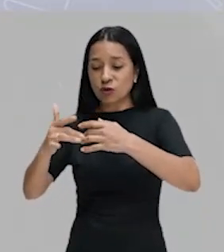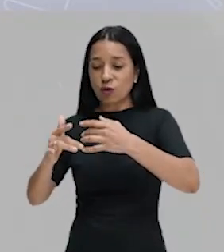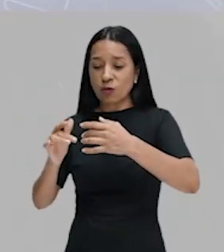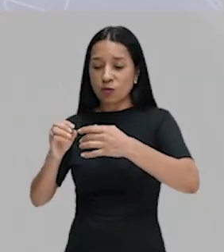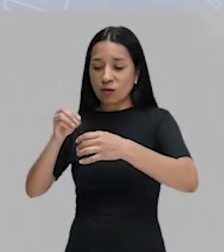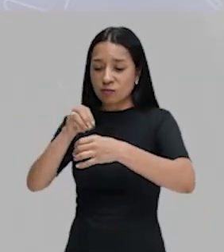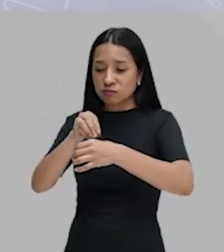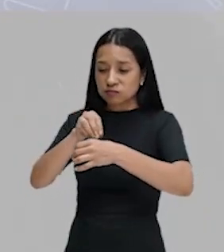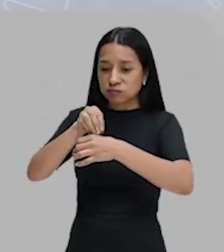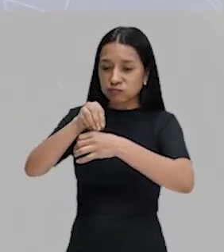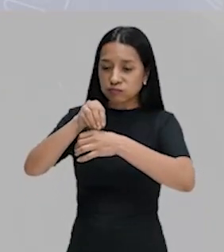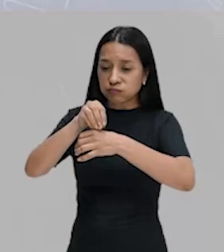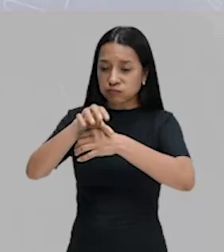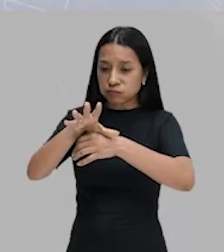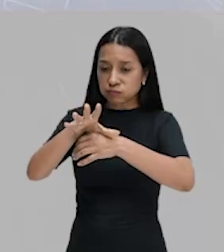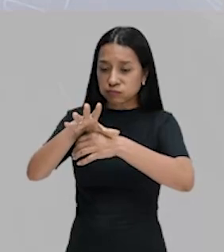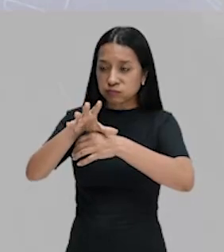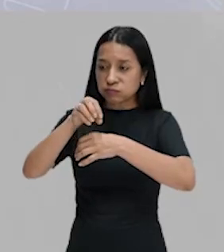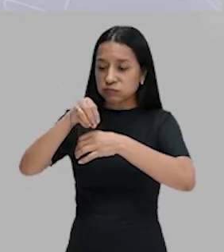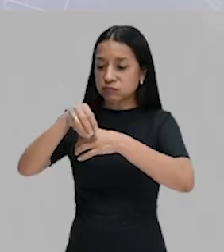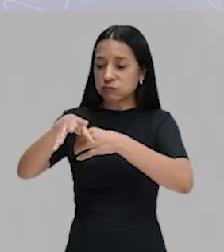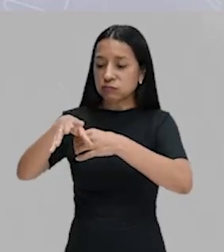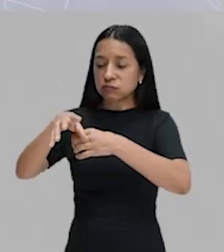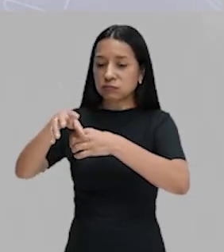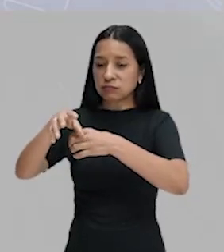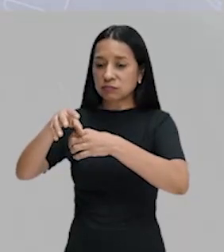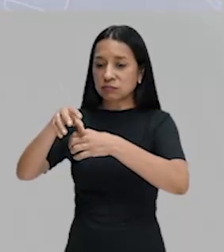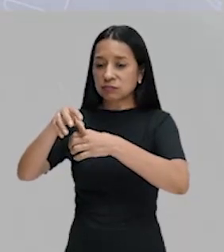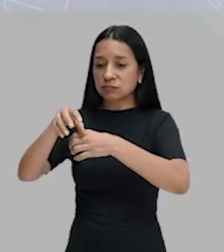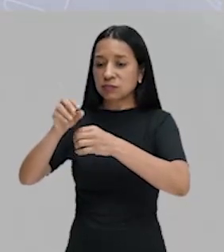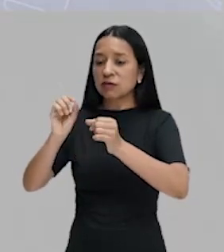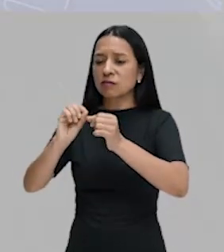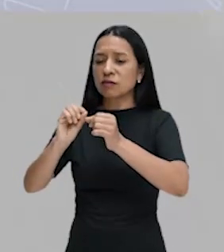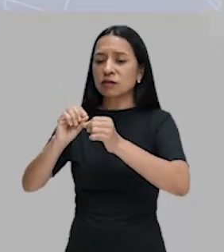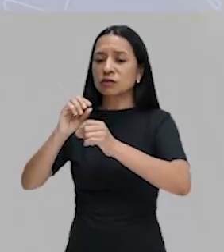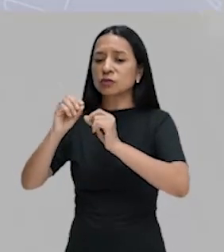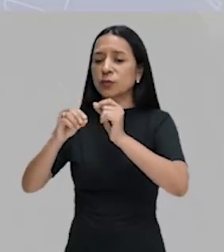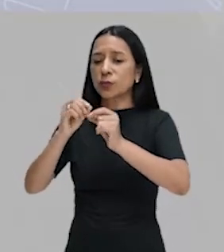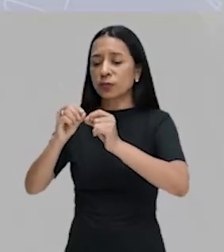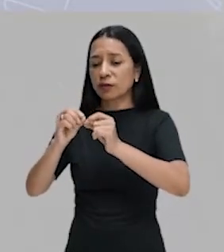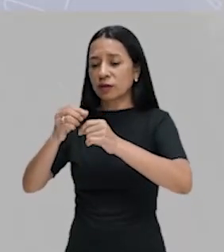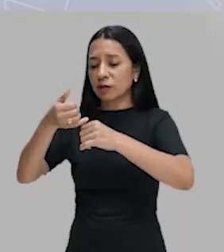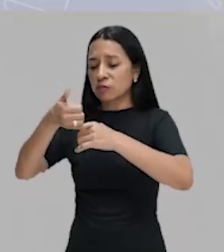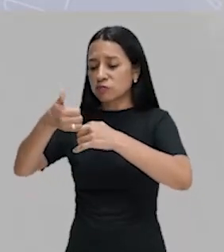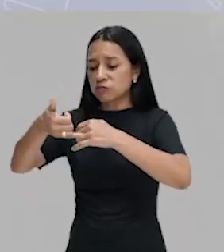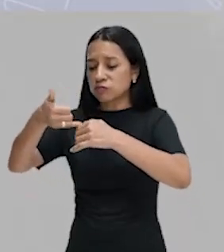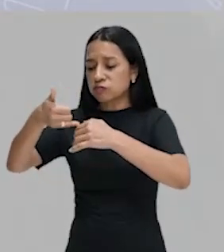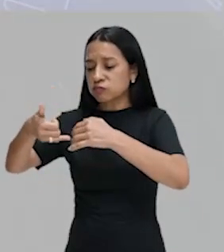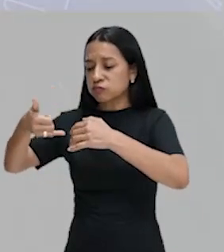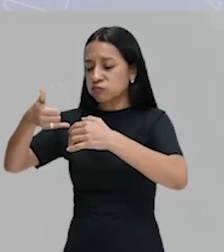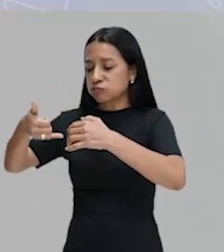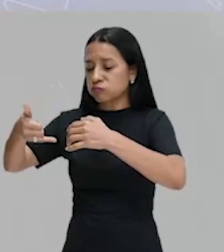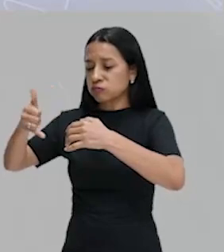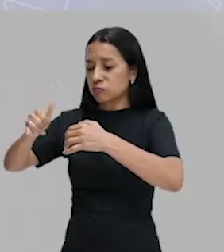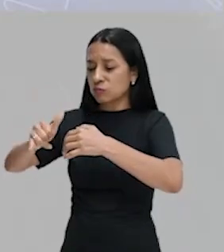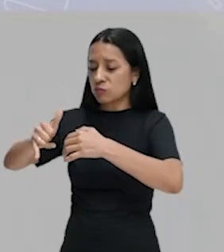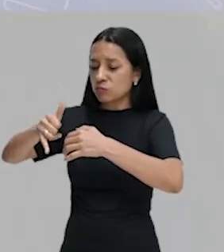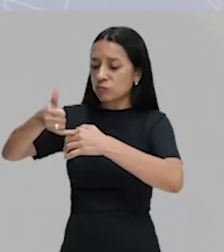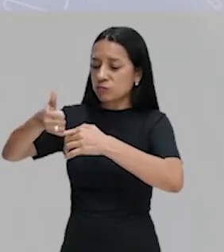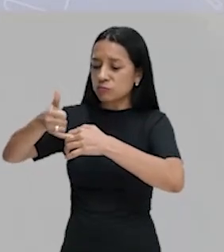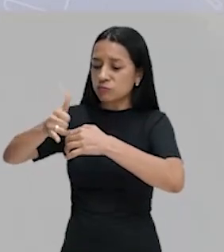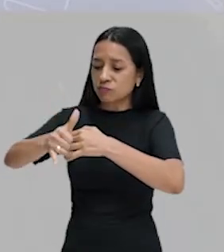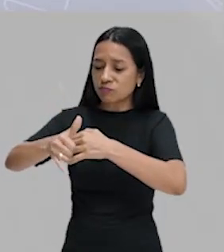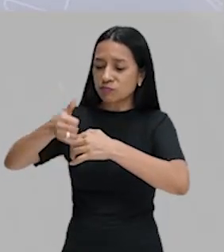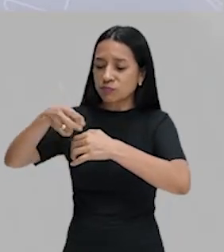disparar um mecanismo que faz com que esse filamento urticante recolhido que está no interior